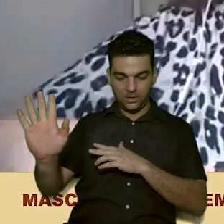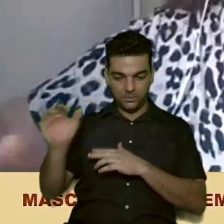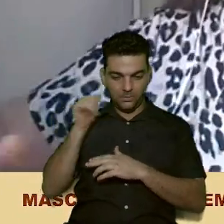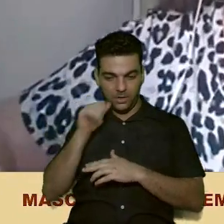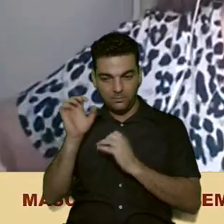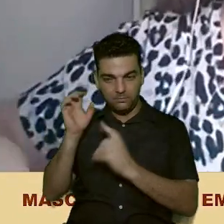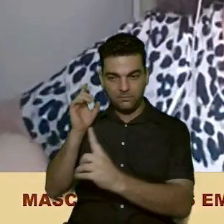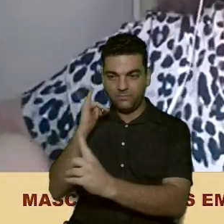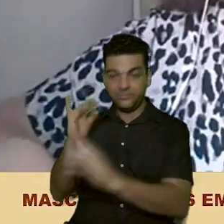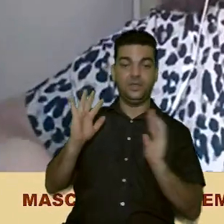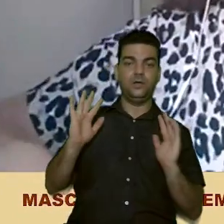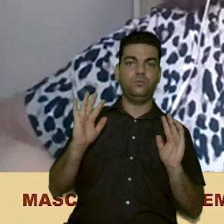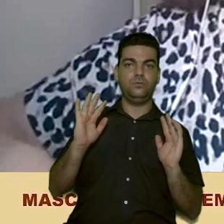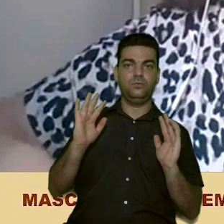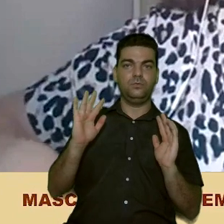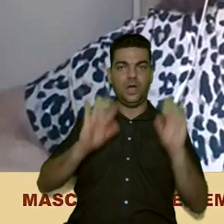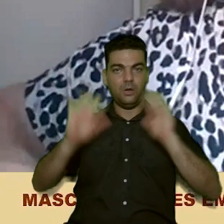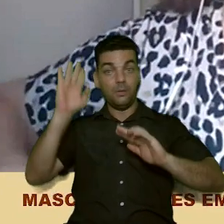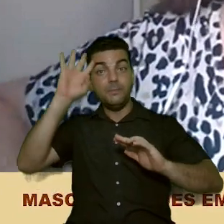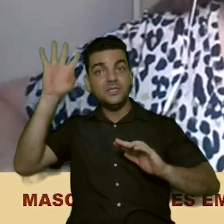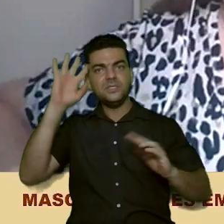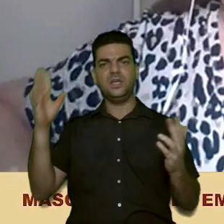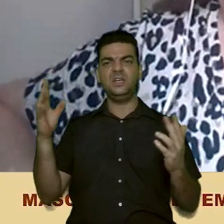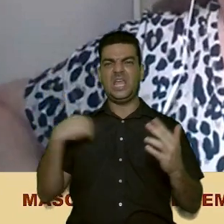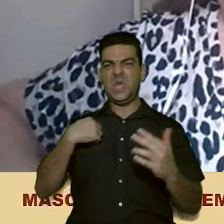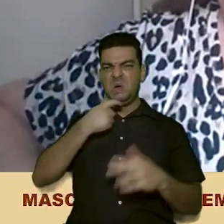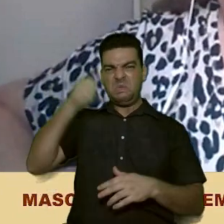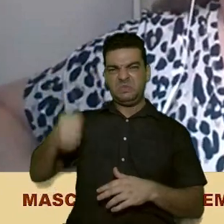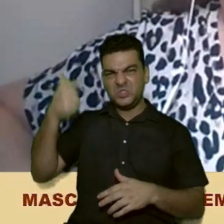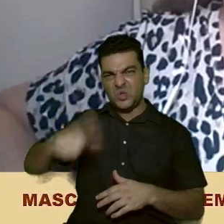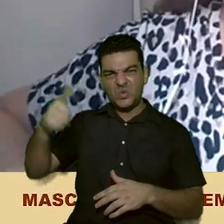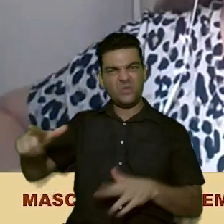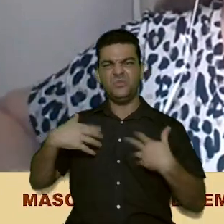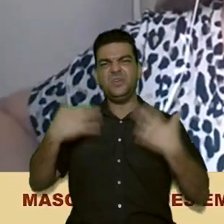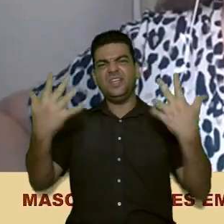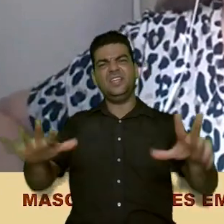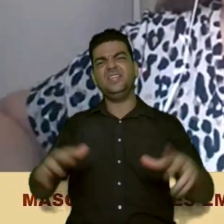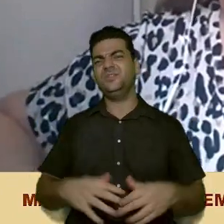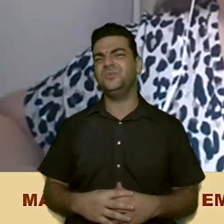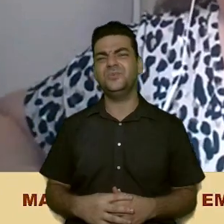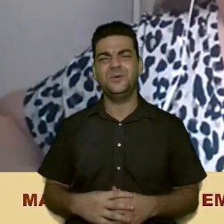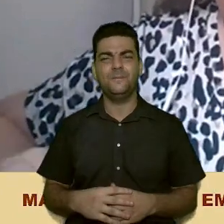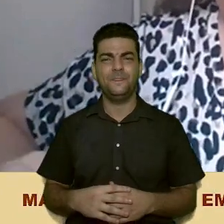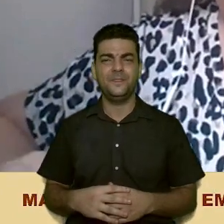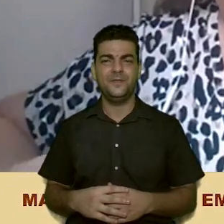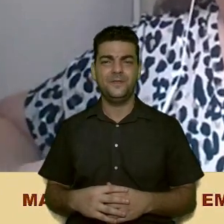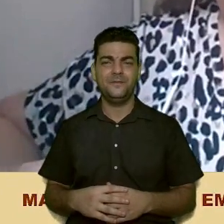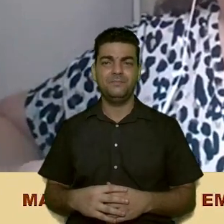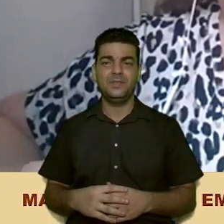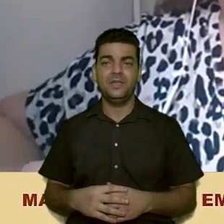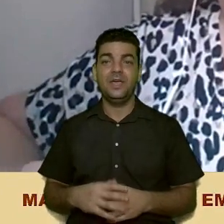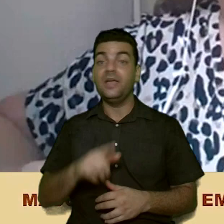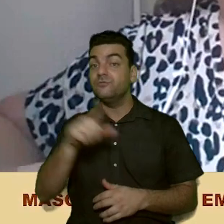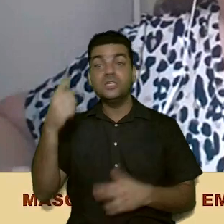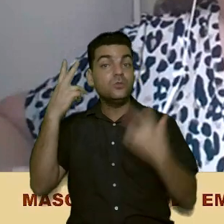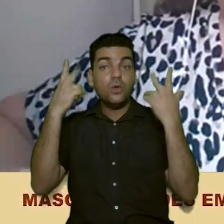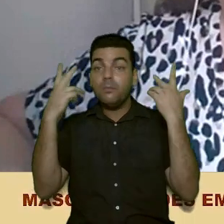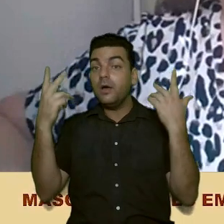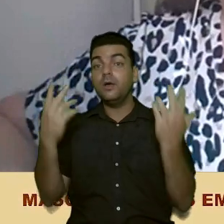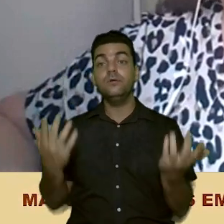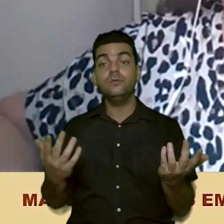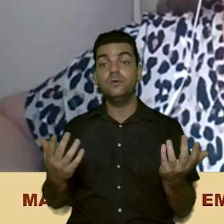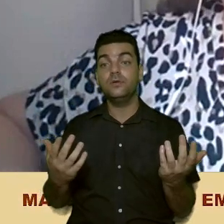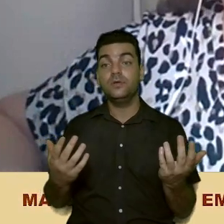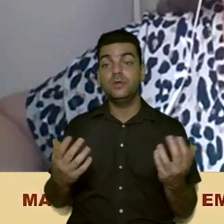eu fico botando um filtro, porque reproduzir os comportamentos machistas é muito fácil. E é um lugar que ninguém te reprime, ninguém te chateia. Você faz uma